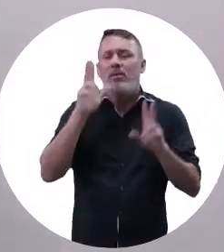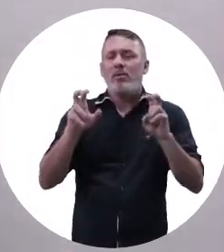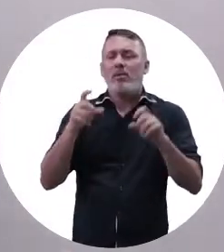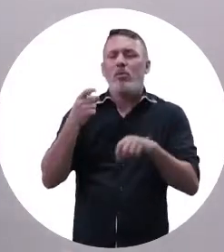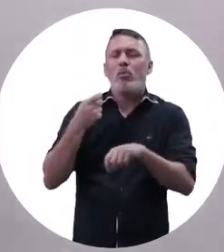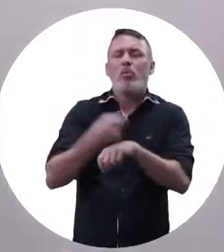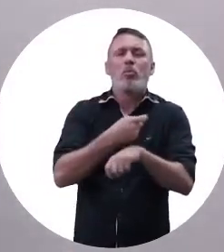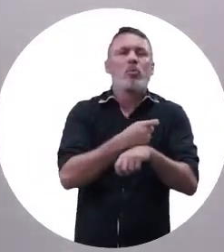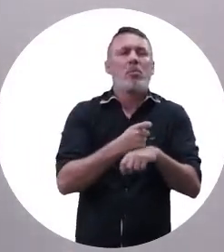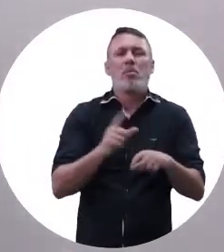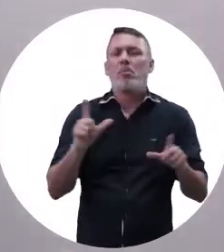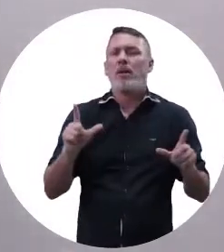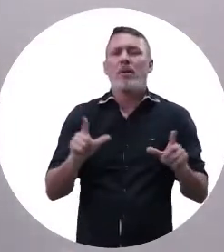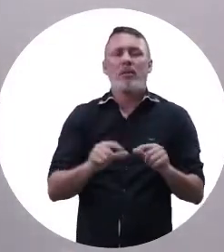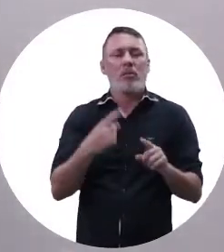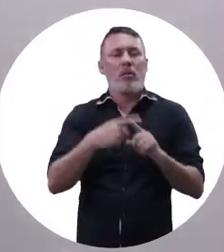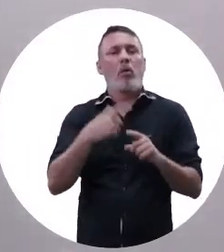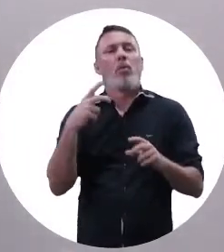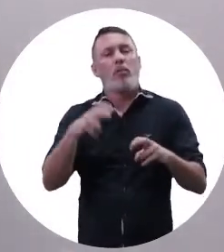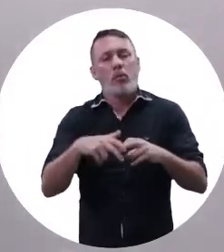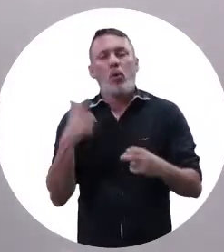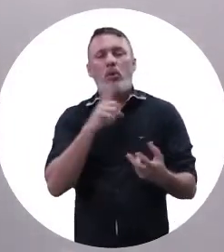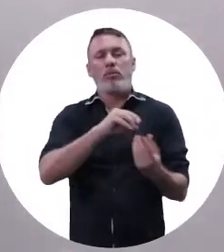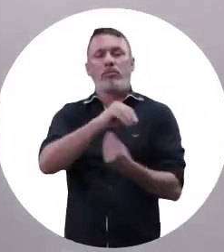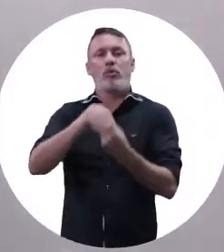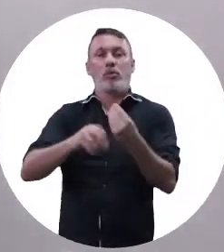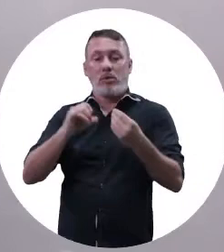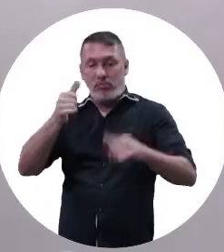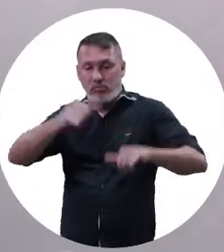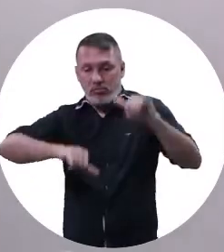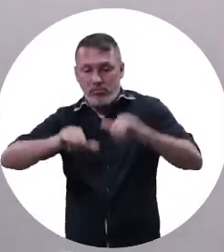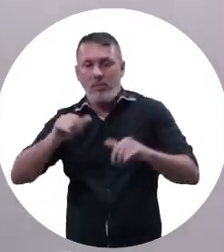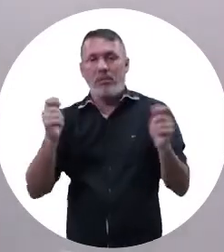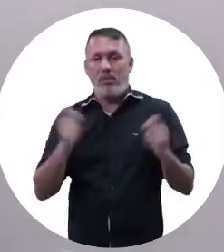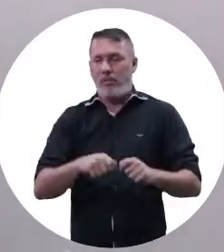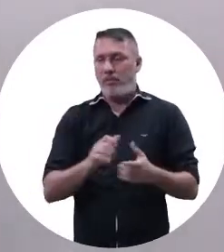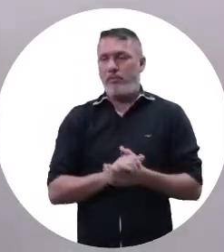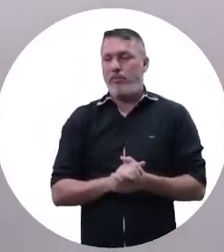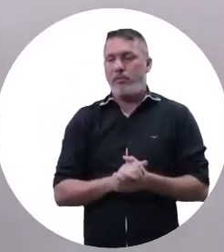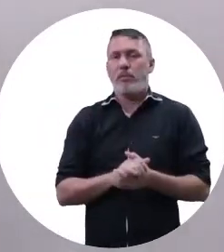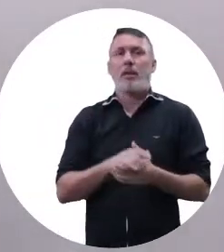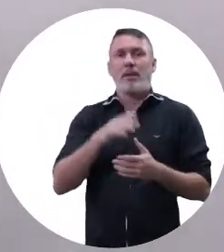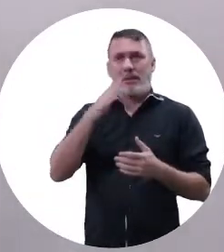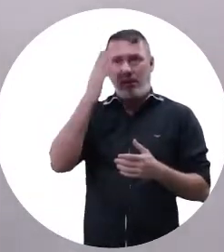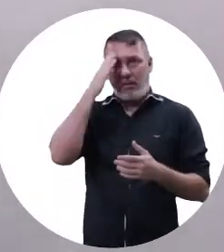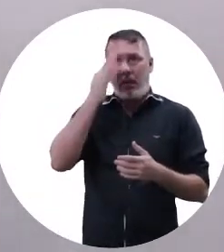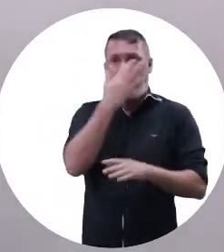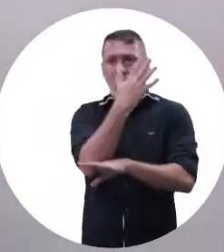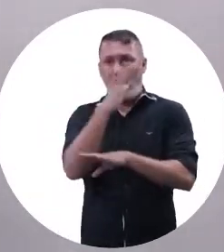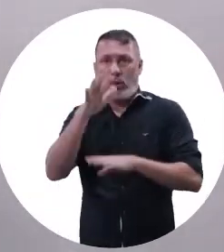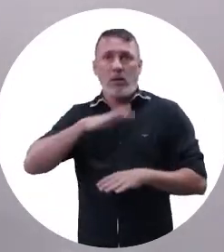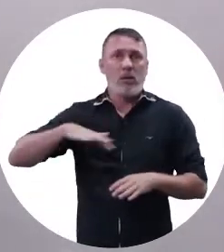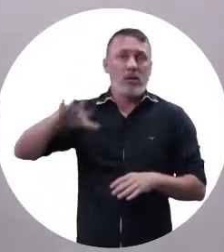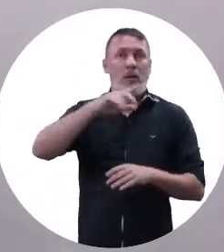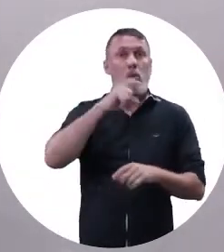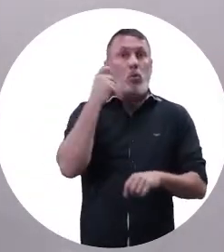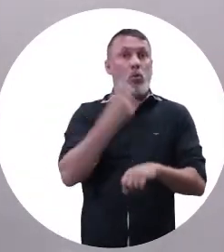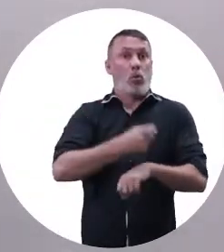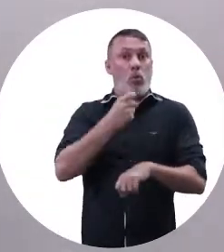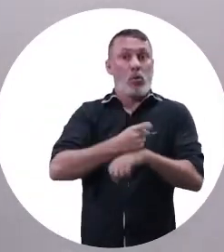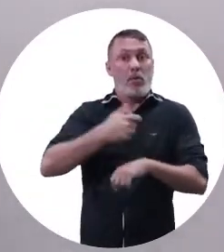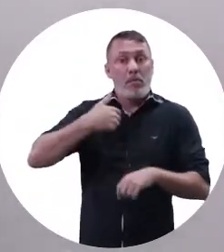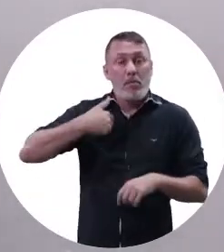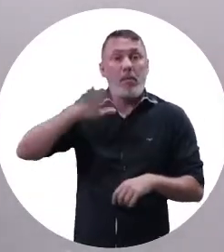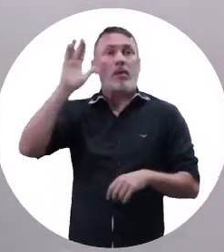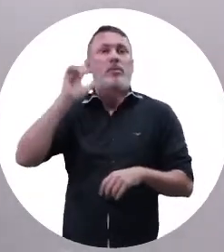da capacidade de uma substância poder riscar outra substância. A substância mais dura da natureza, retículo